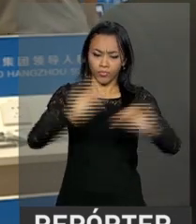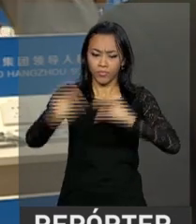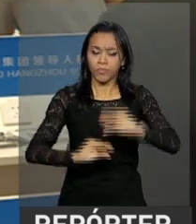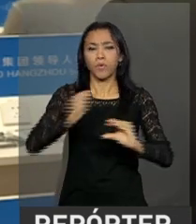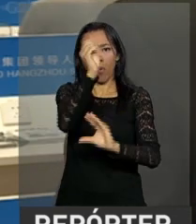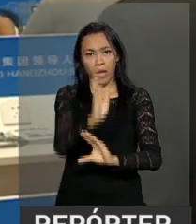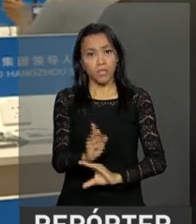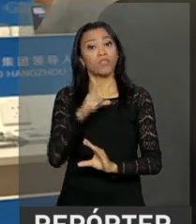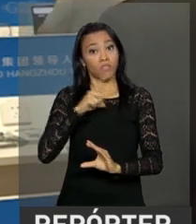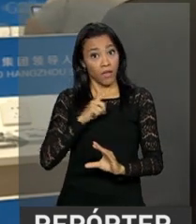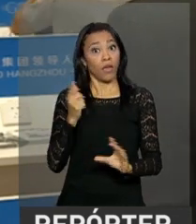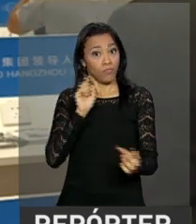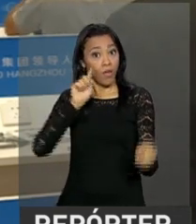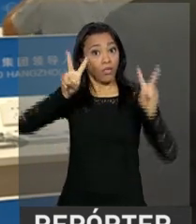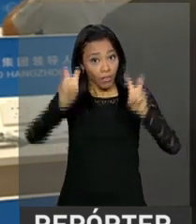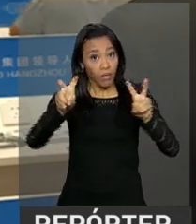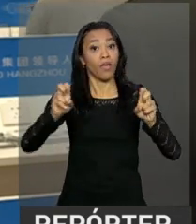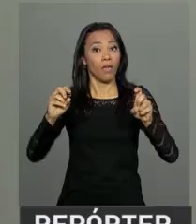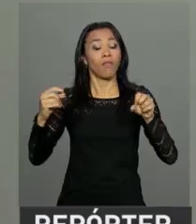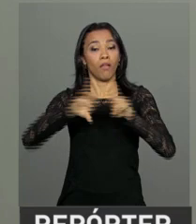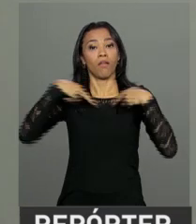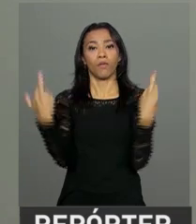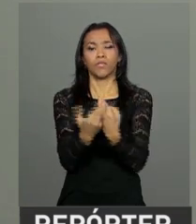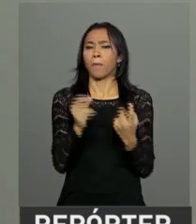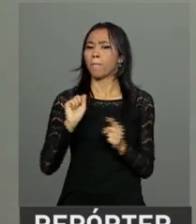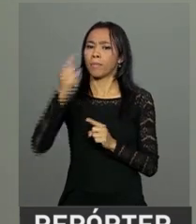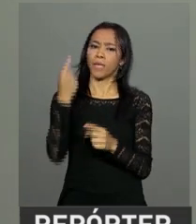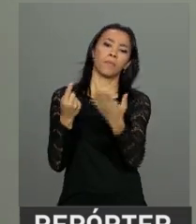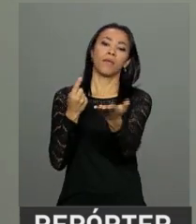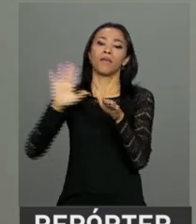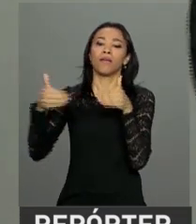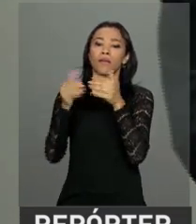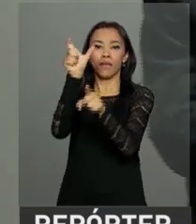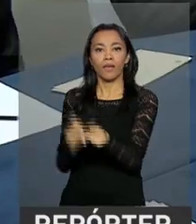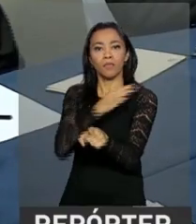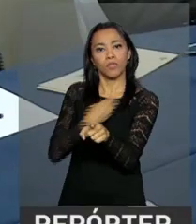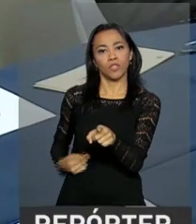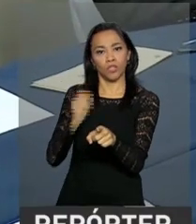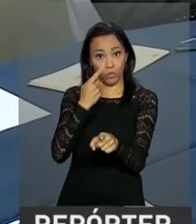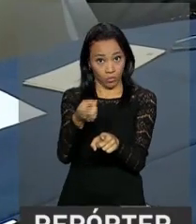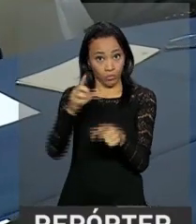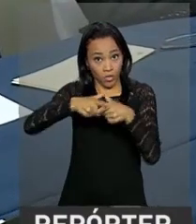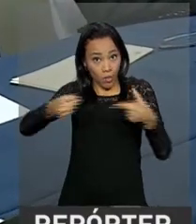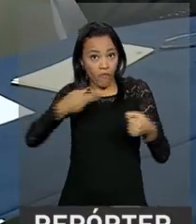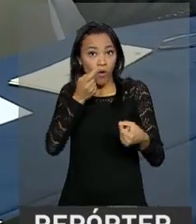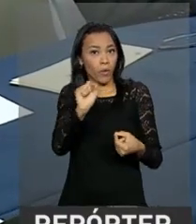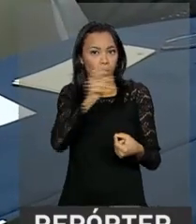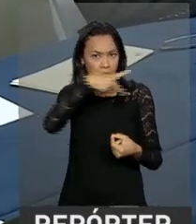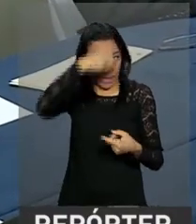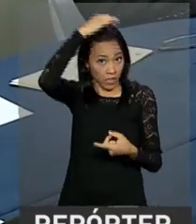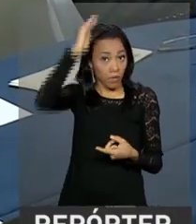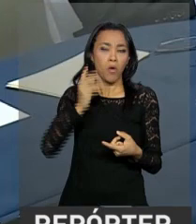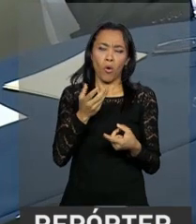Brasil estiveram presentes em todas as conversas. Na primeira, com o primeiro-ministro japonês, Temer disse também que o Brasil